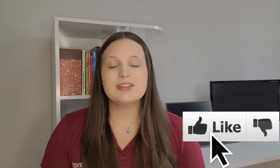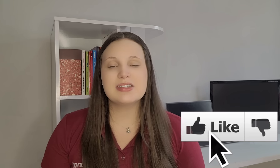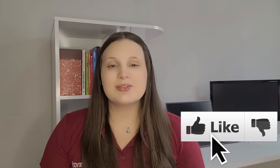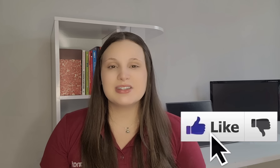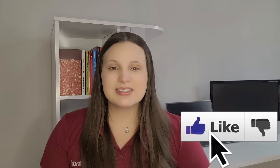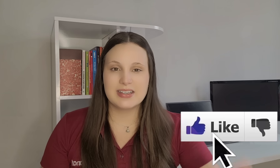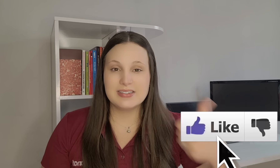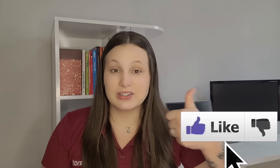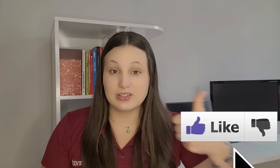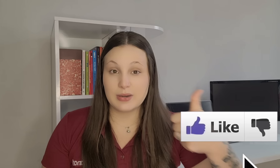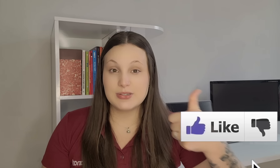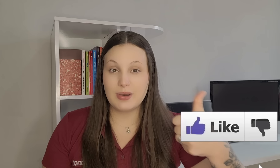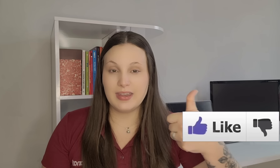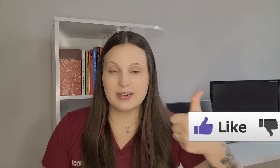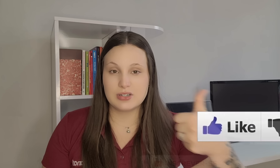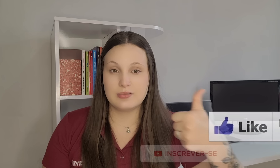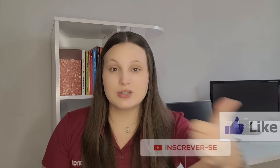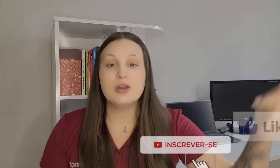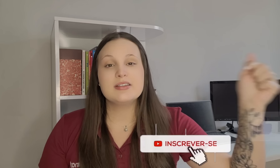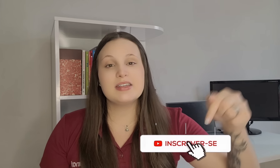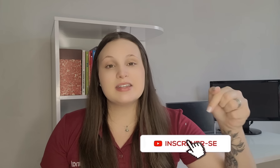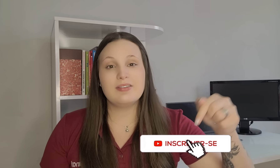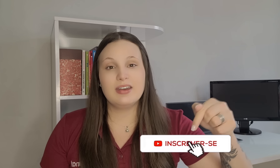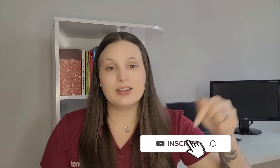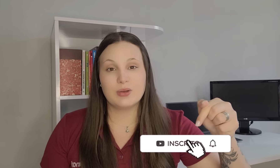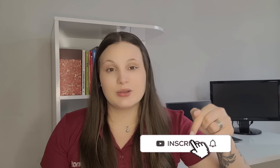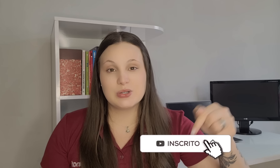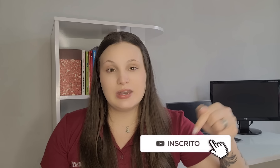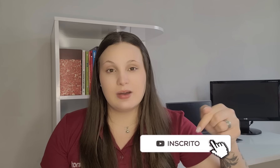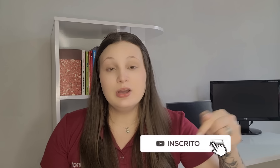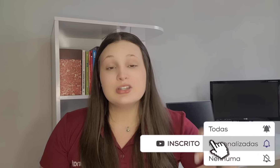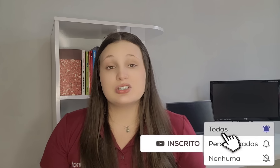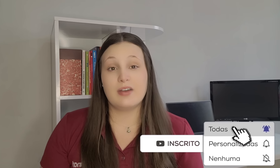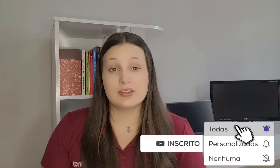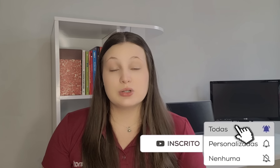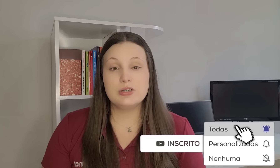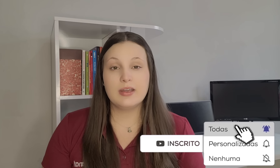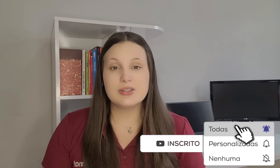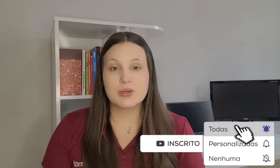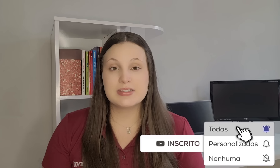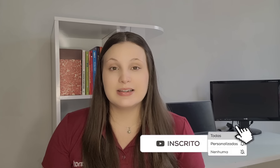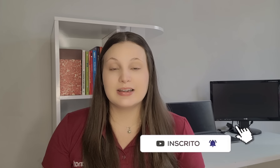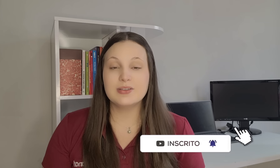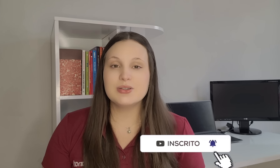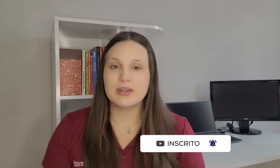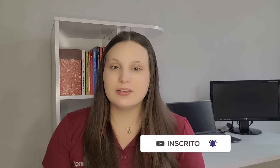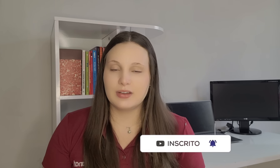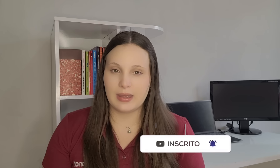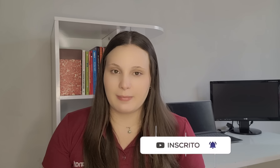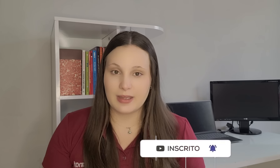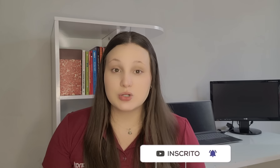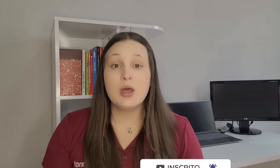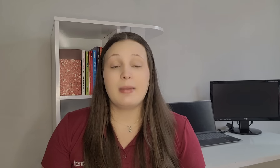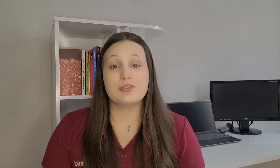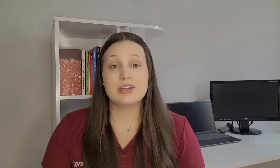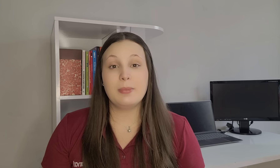para que você não se esqueça de deixar o seu like Neste vídeo se inscrever aqui no nosso canal de ativar as notificações clicando no sininho que fica